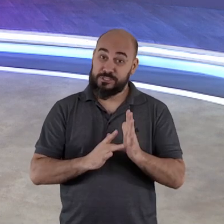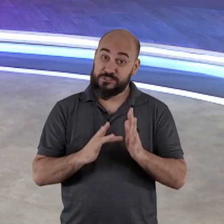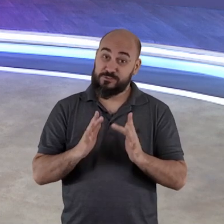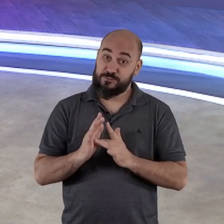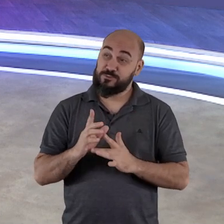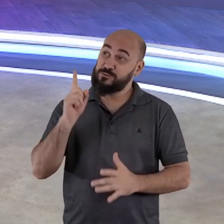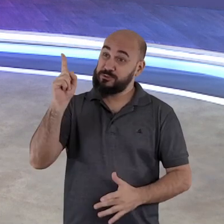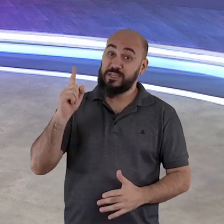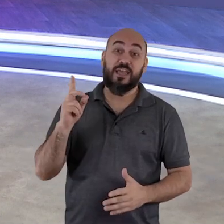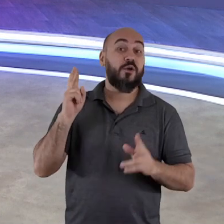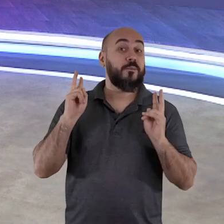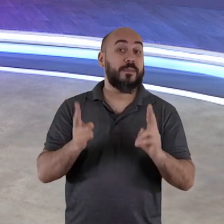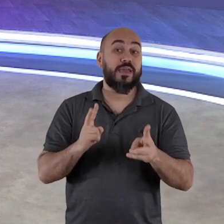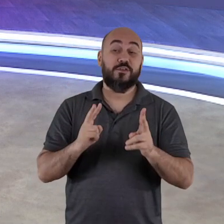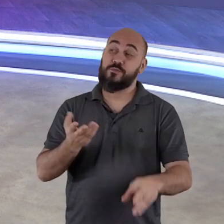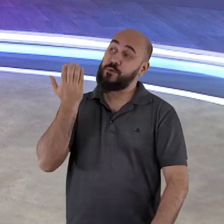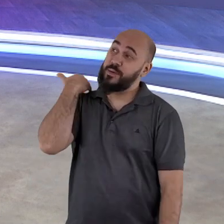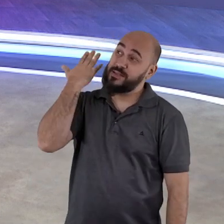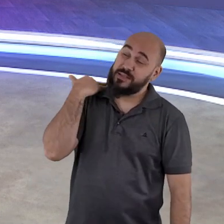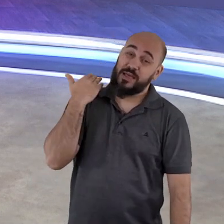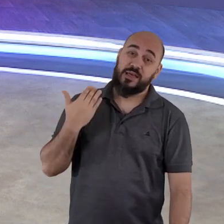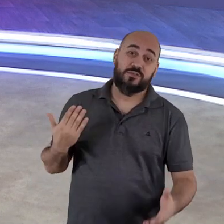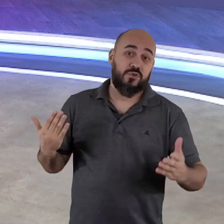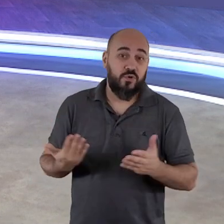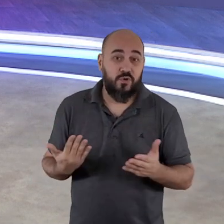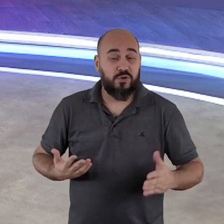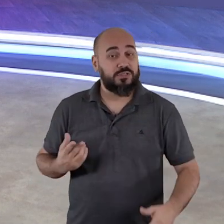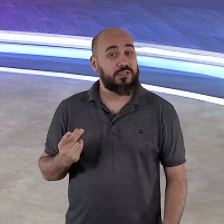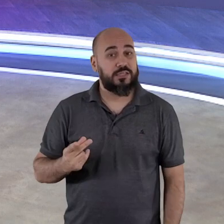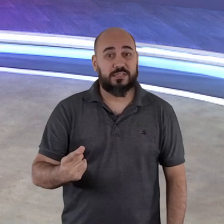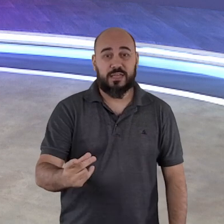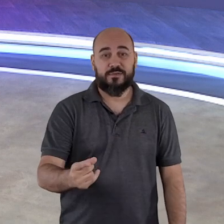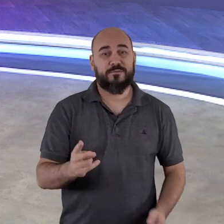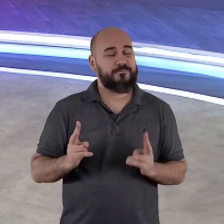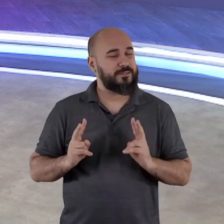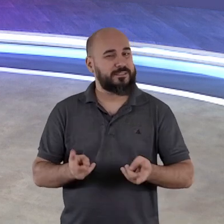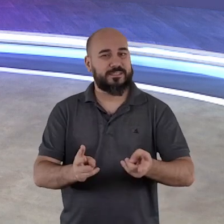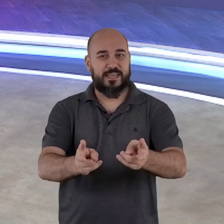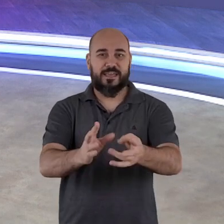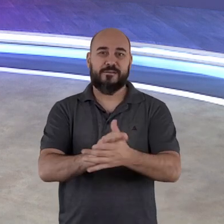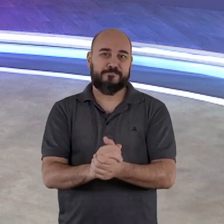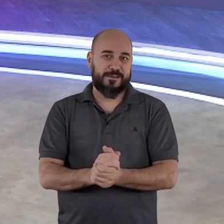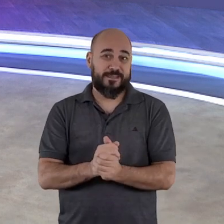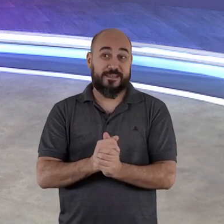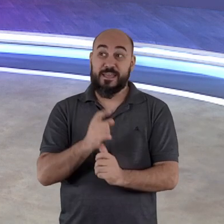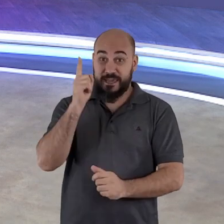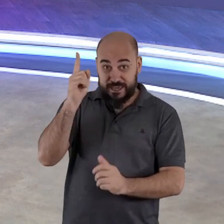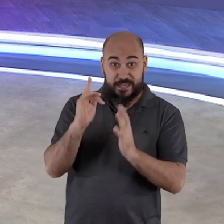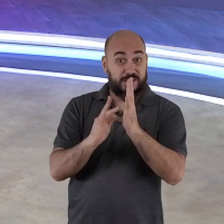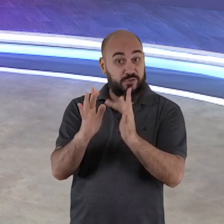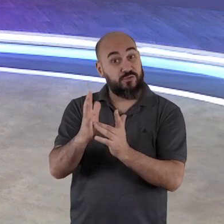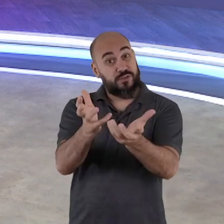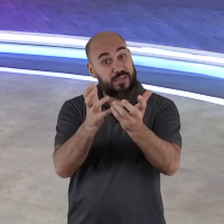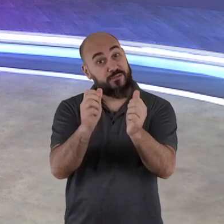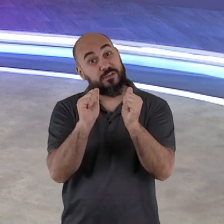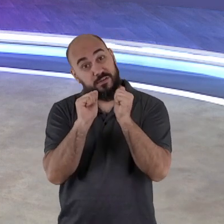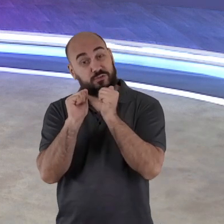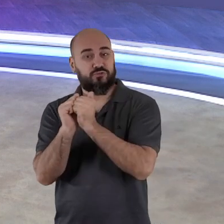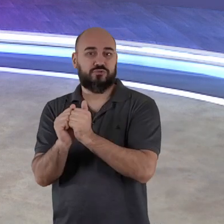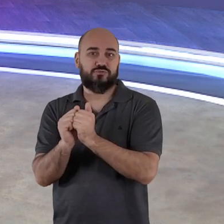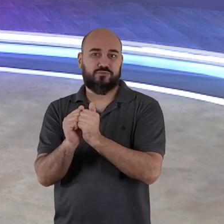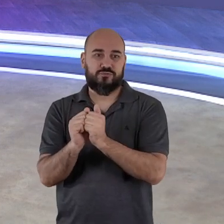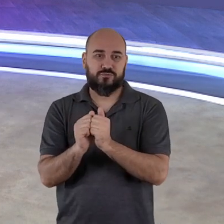hoje, ontem e será para sempre. Esse Jesus que eu e você podemos confiar com toda